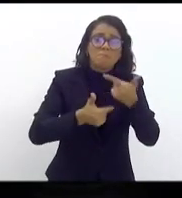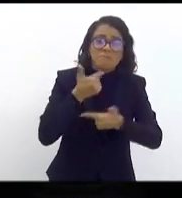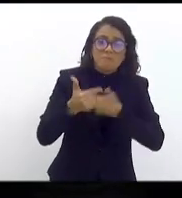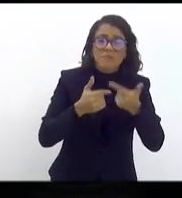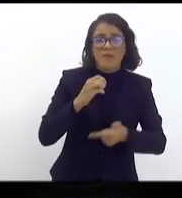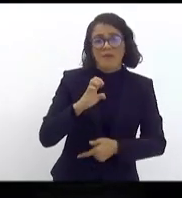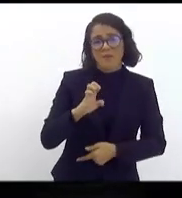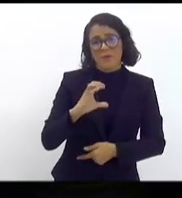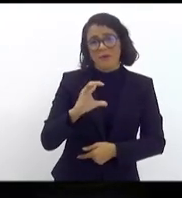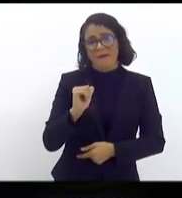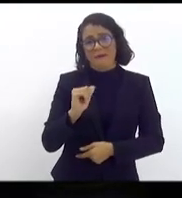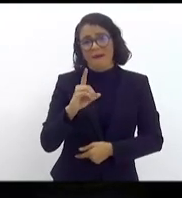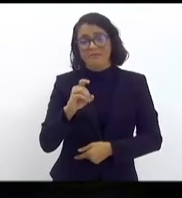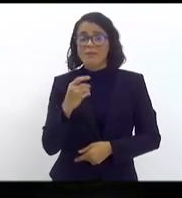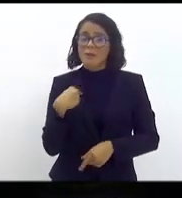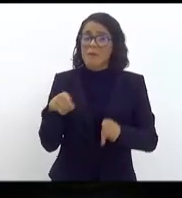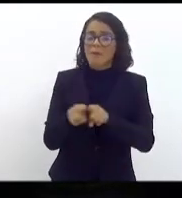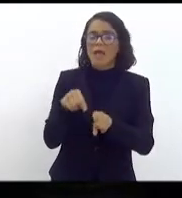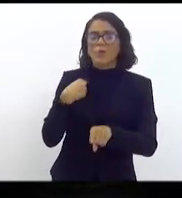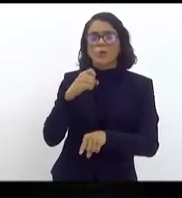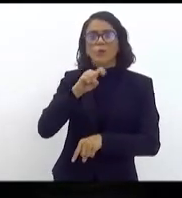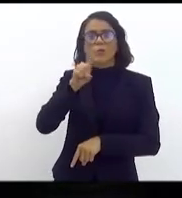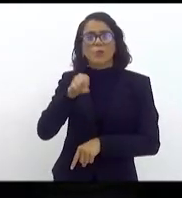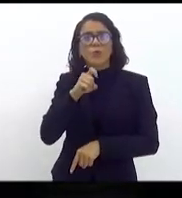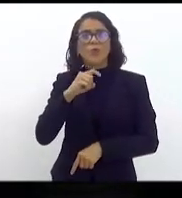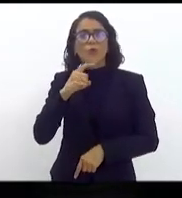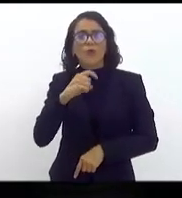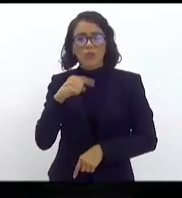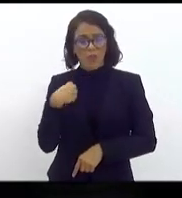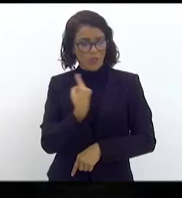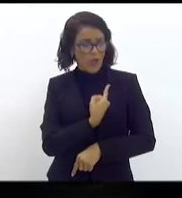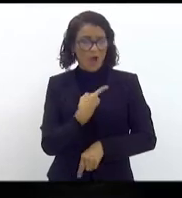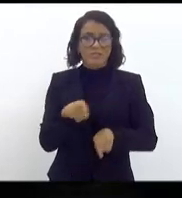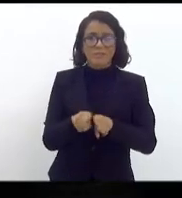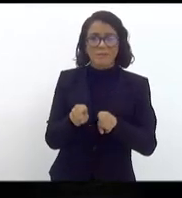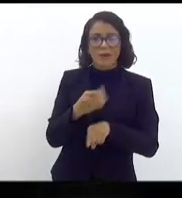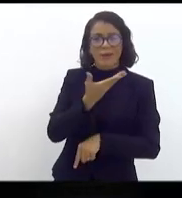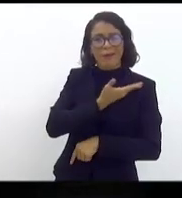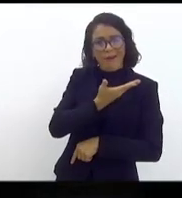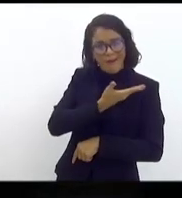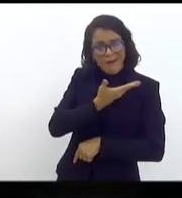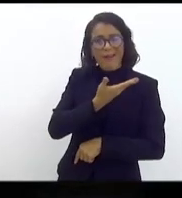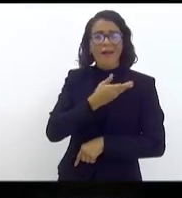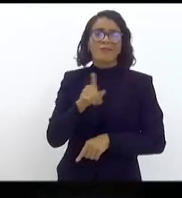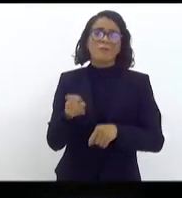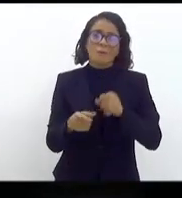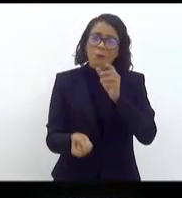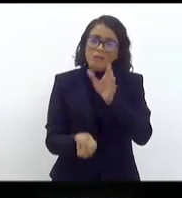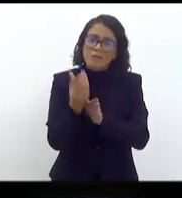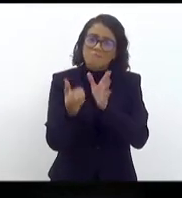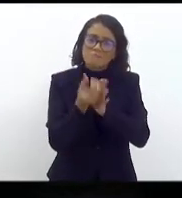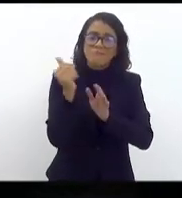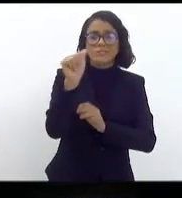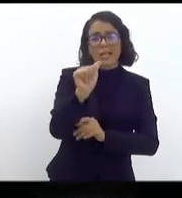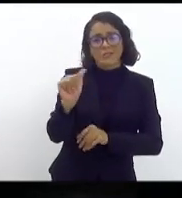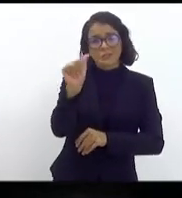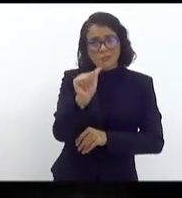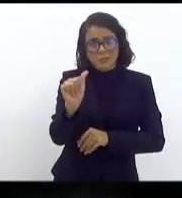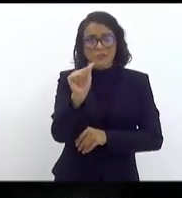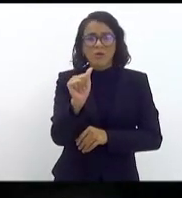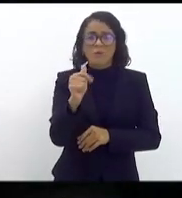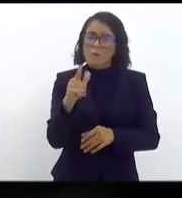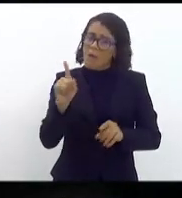nossos questionamentos dos colegas e as reclamações que possam surgir das associações sejam